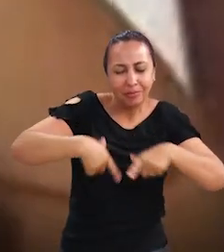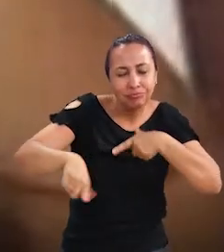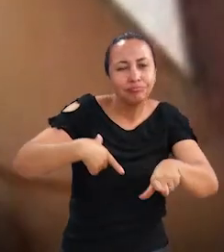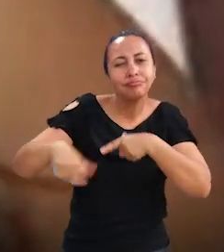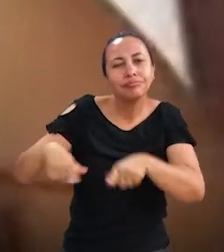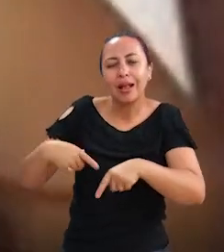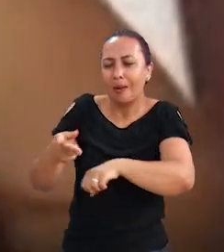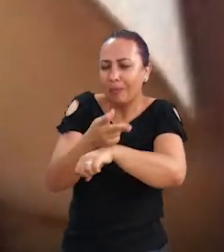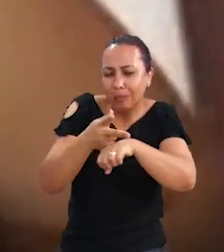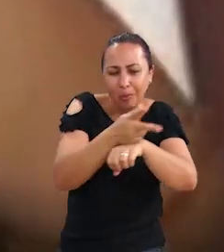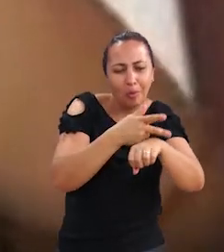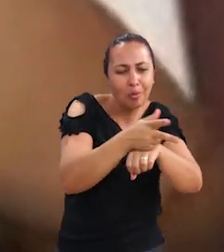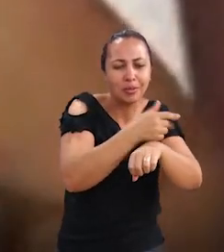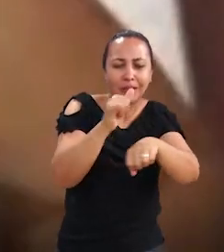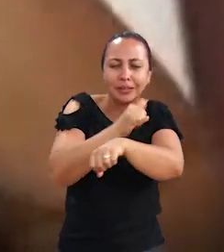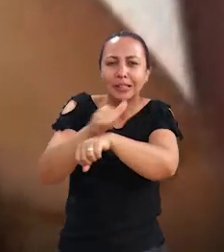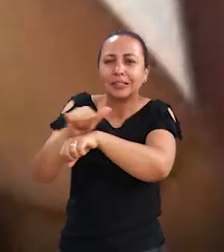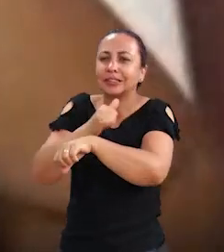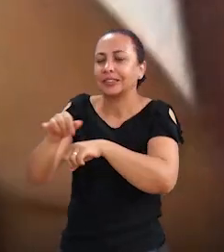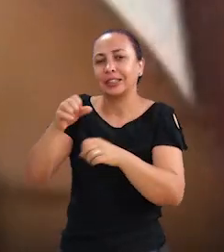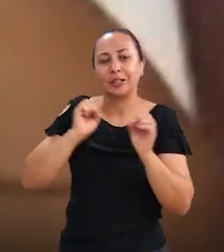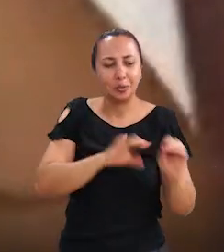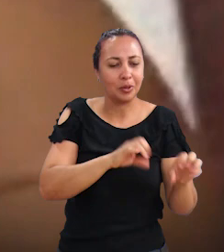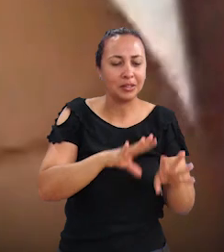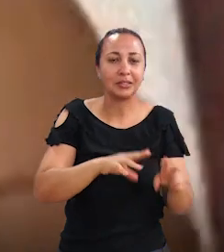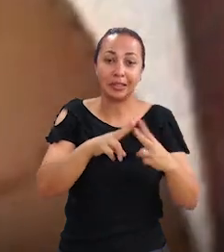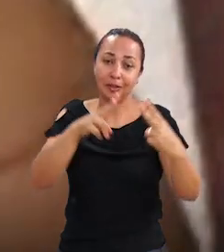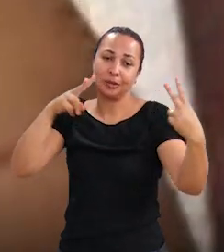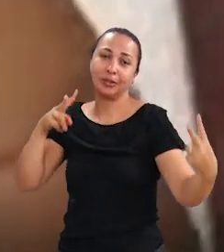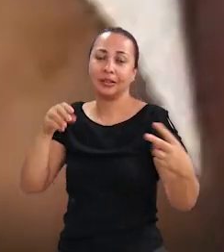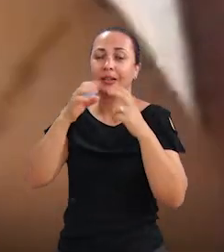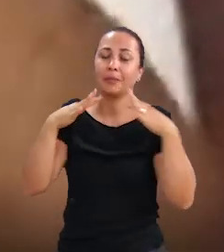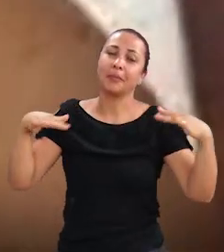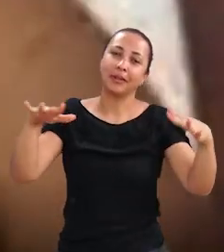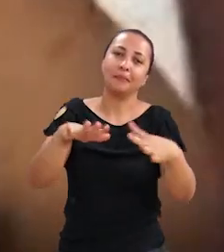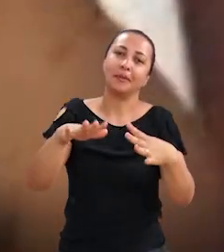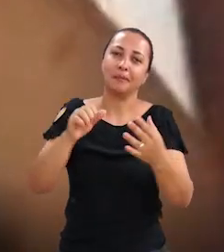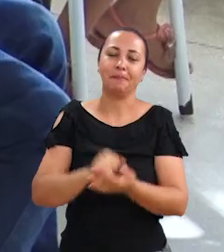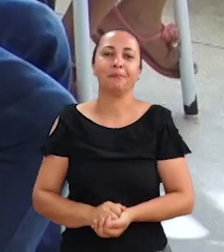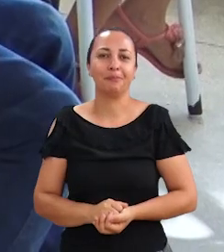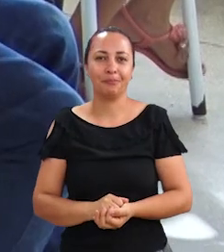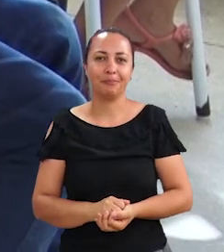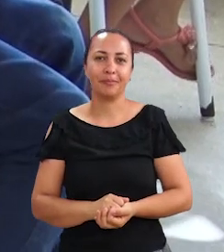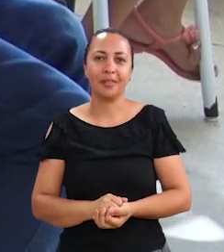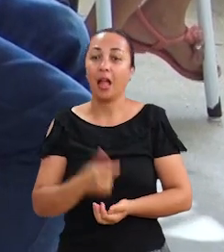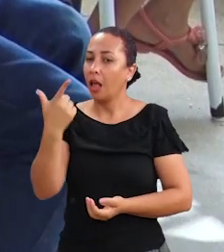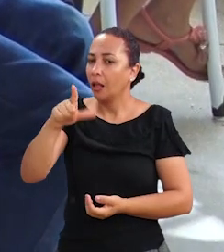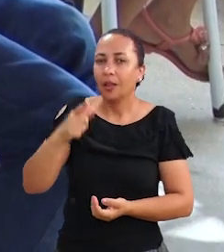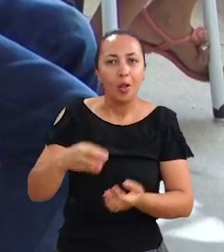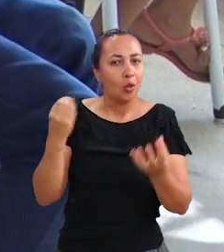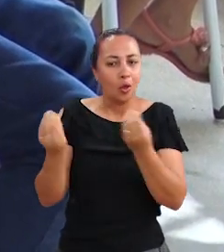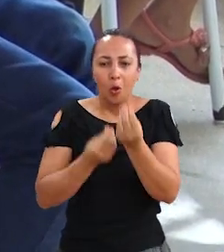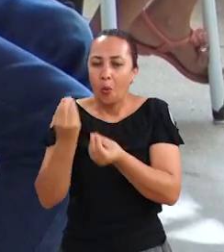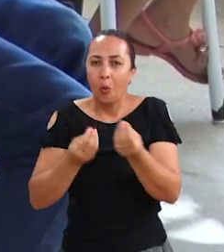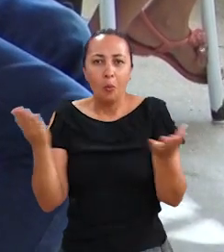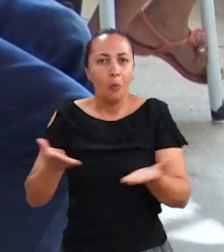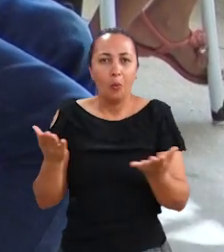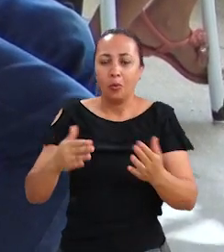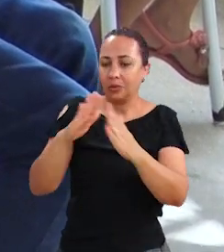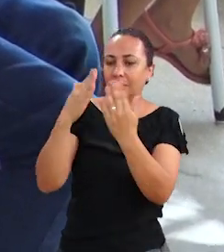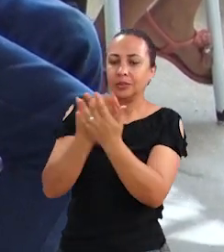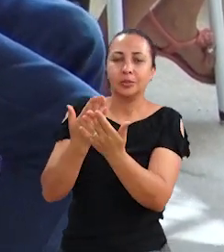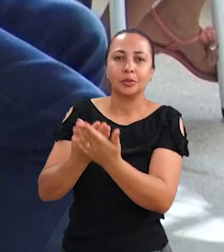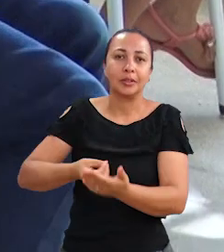né? Ele busca estratégia mesmo no ensino remoto e na pandemia, né? Não tem como hoje as escolas